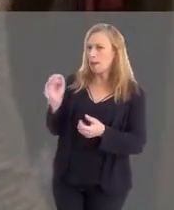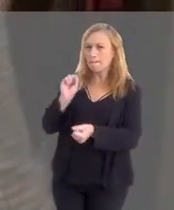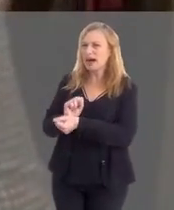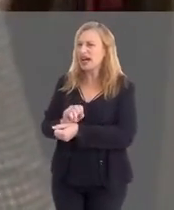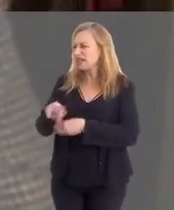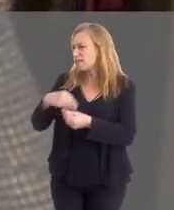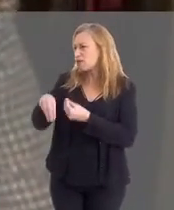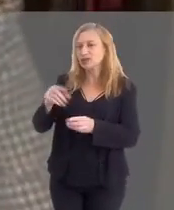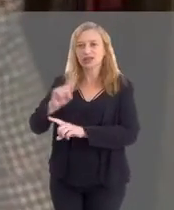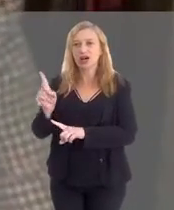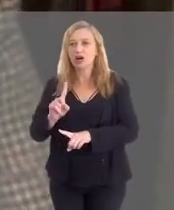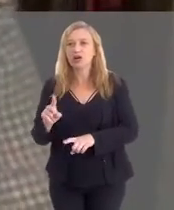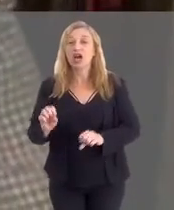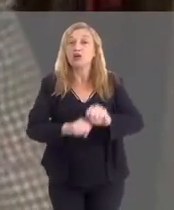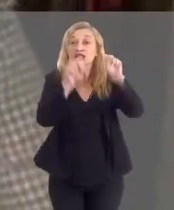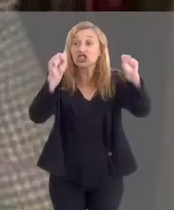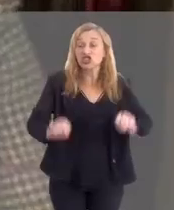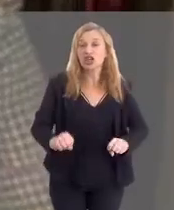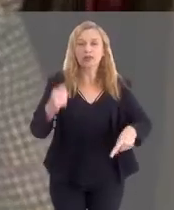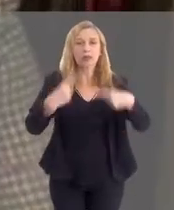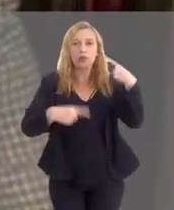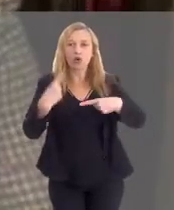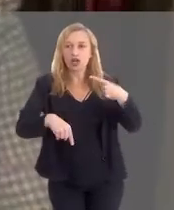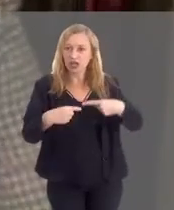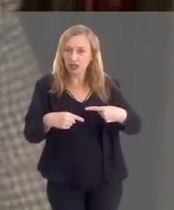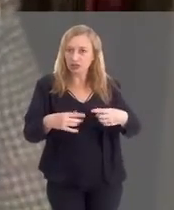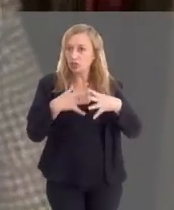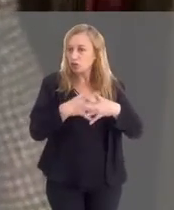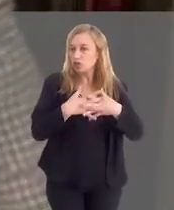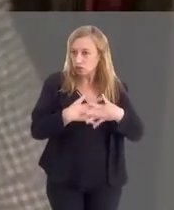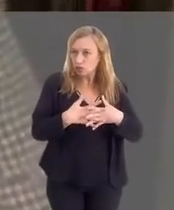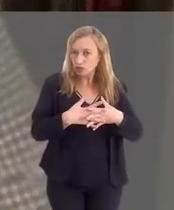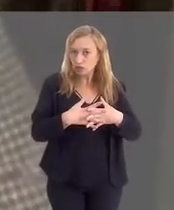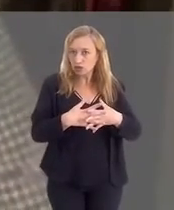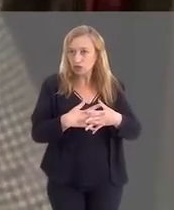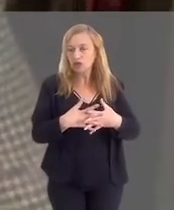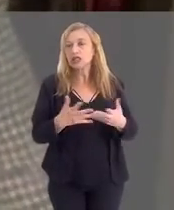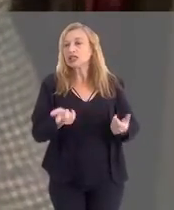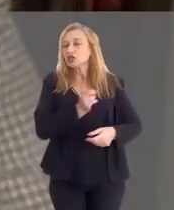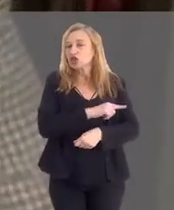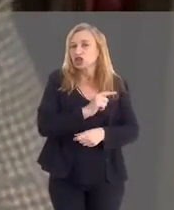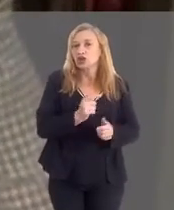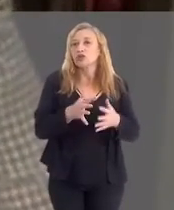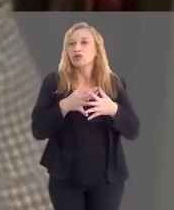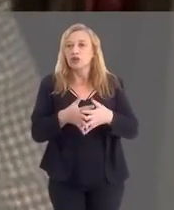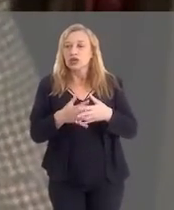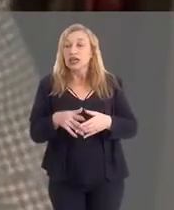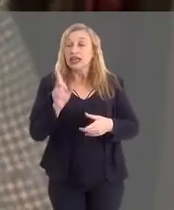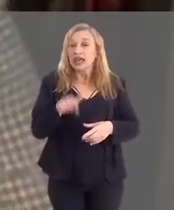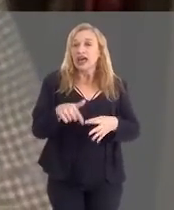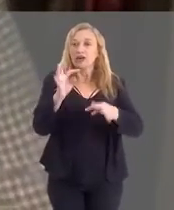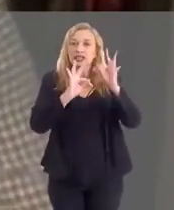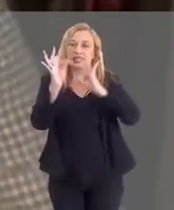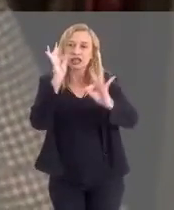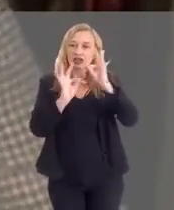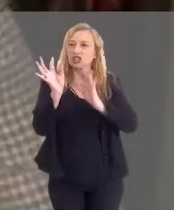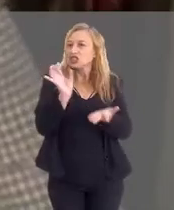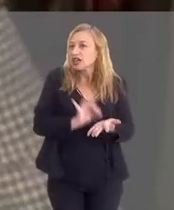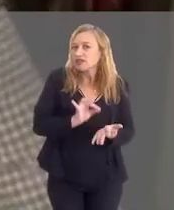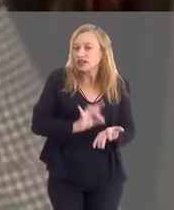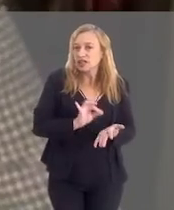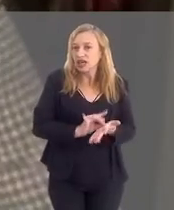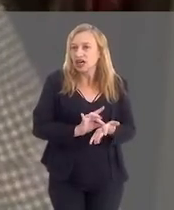de bagunça, para de zona. E, na verdade, é um sistema político complexo, de uma gestão super complexa, e é uma